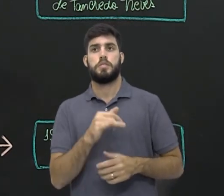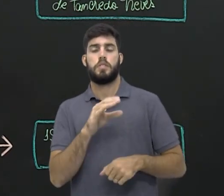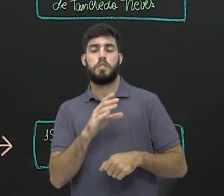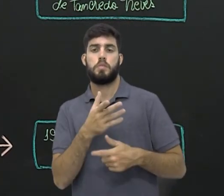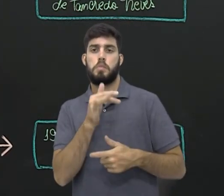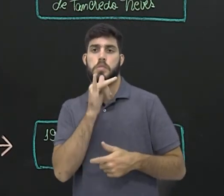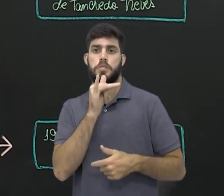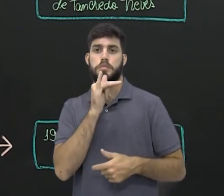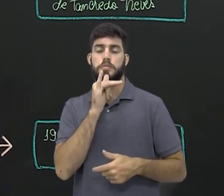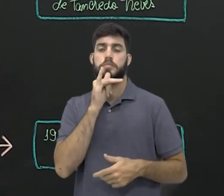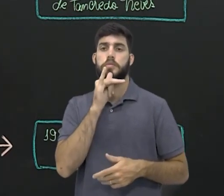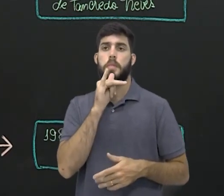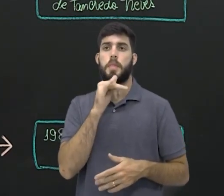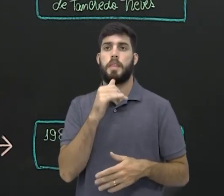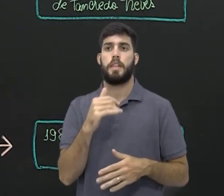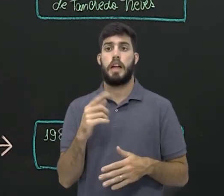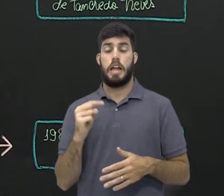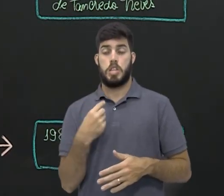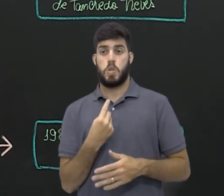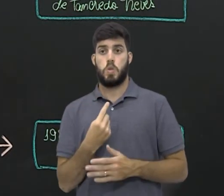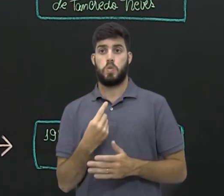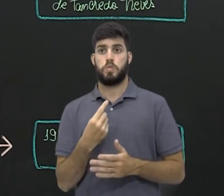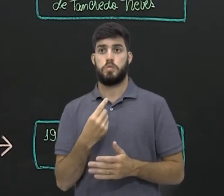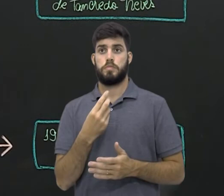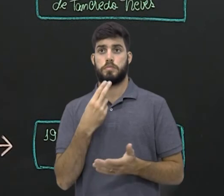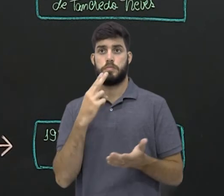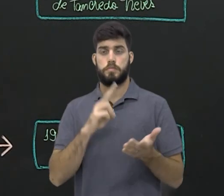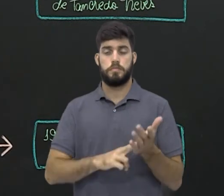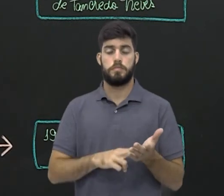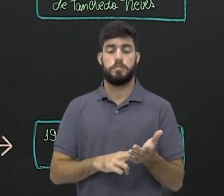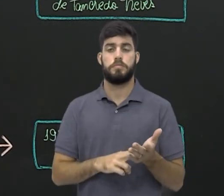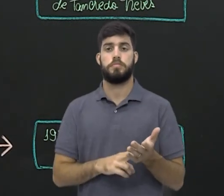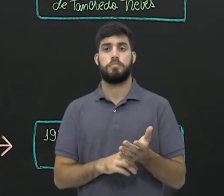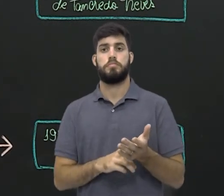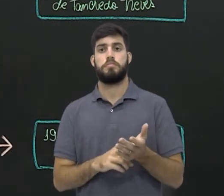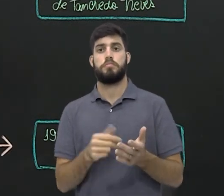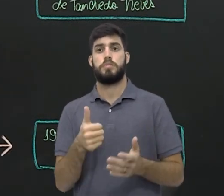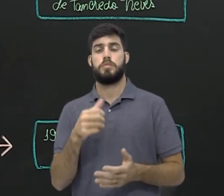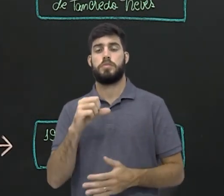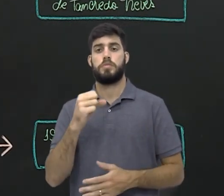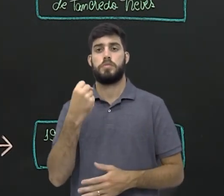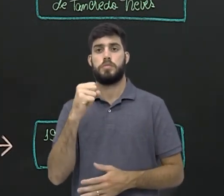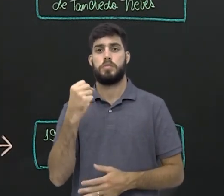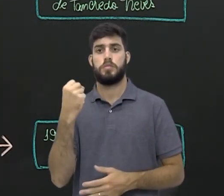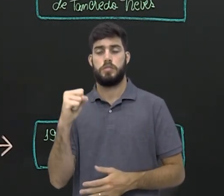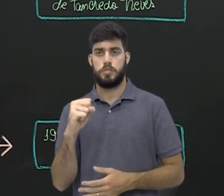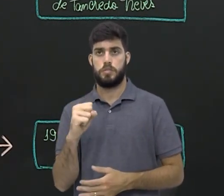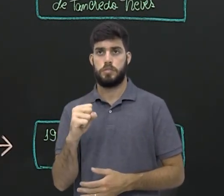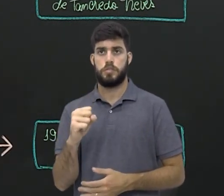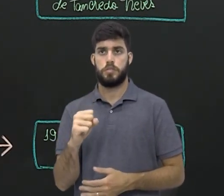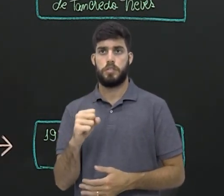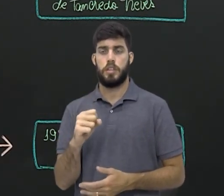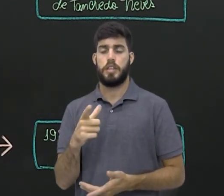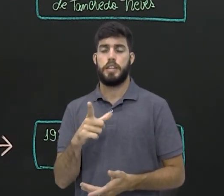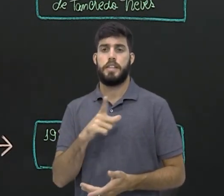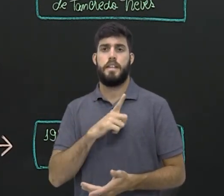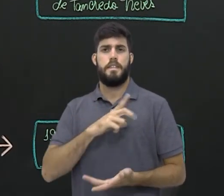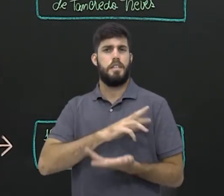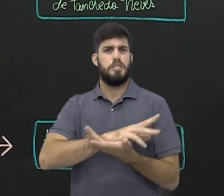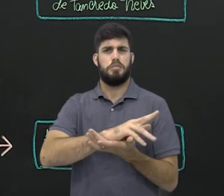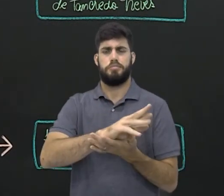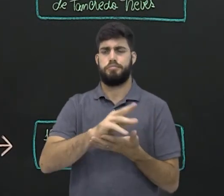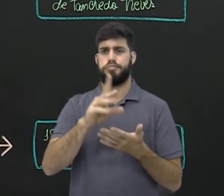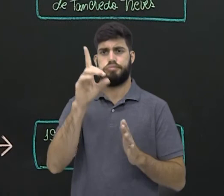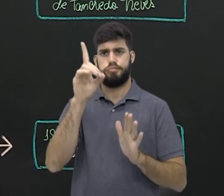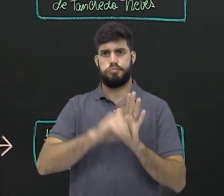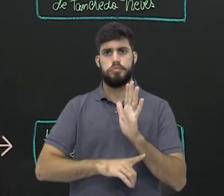é o fato de que a nossa carta, essa Constituição de 1988, ela garante uma série de direitos